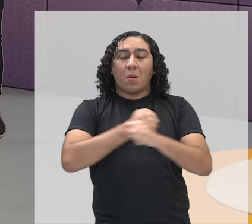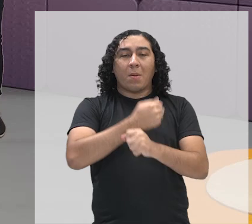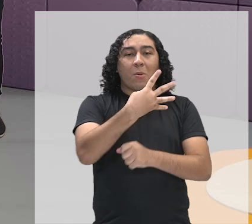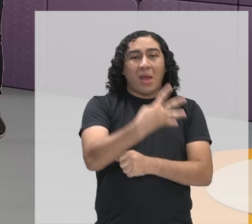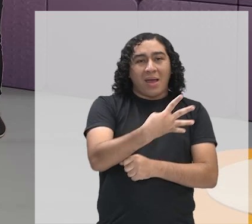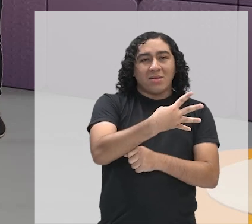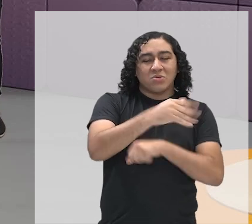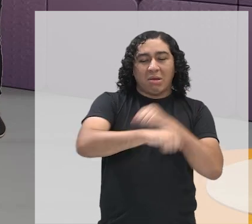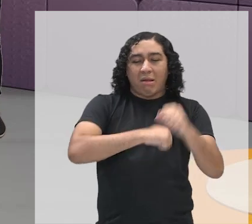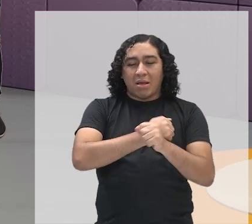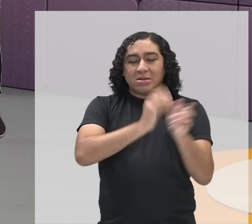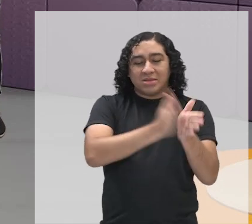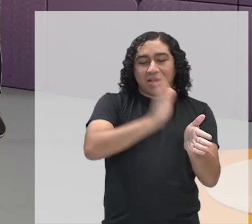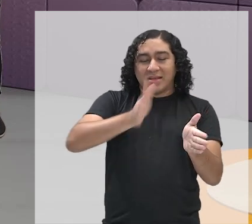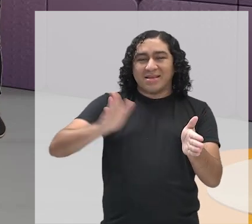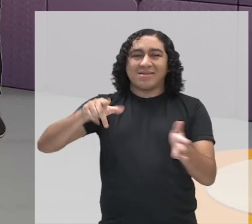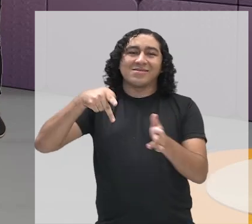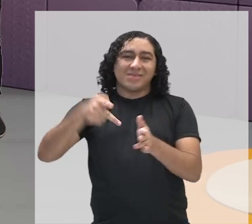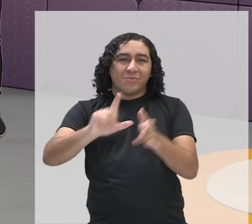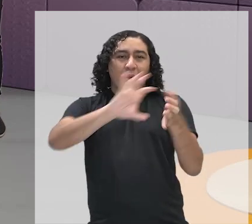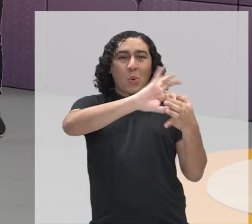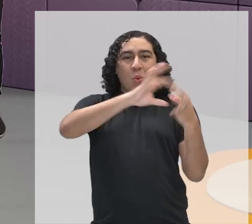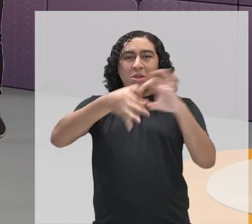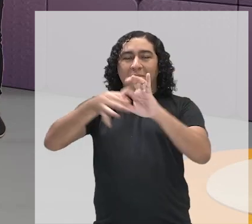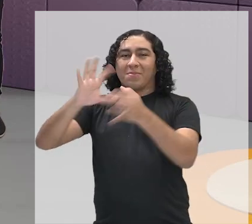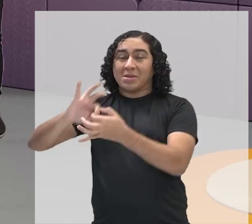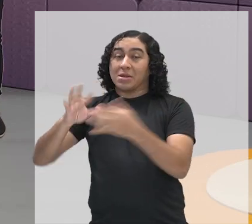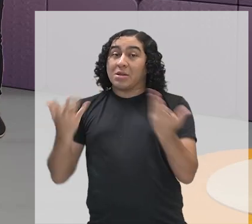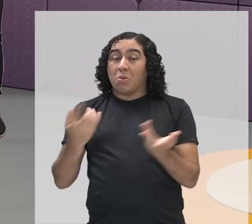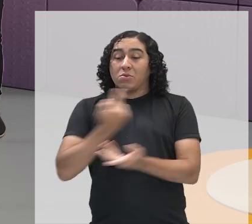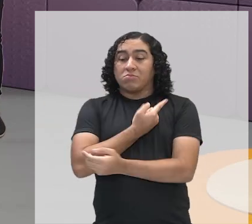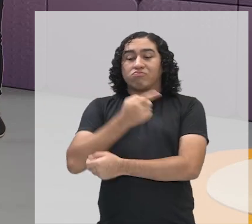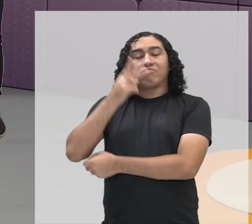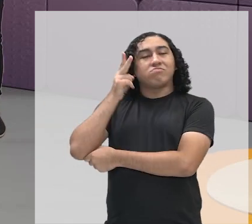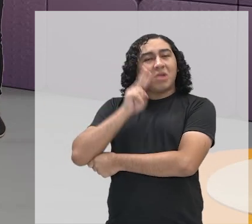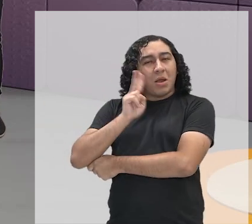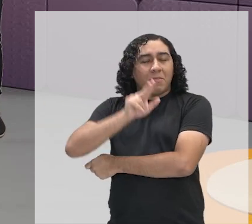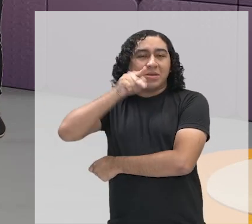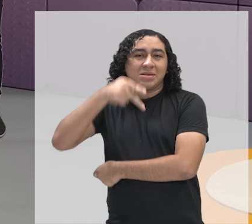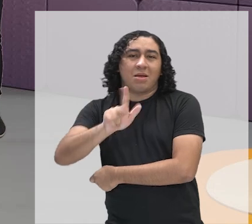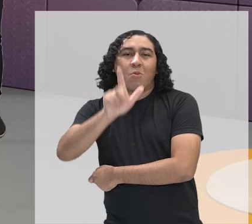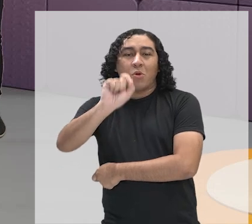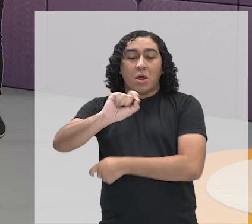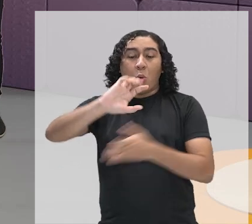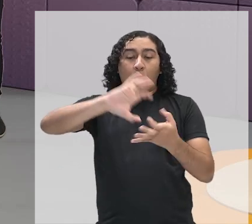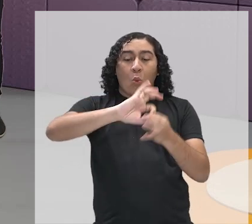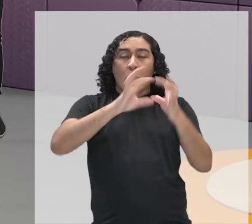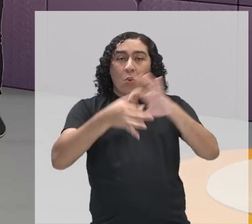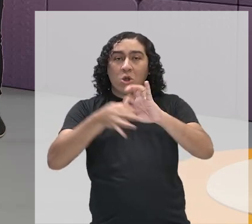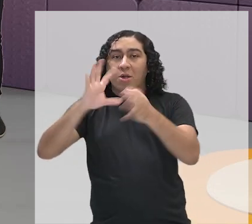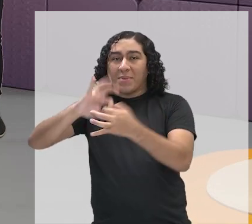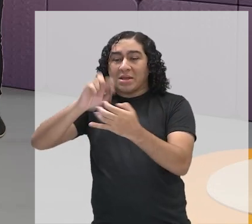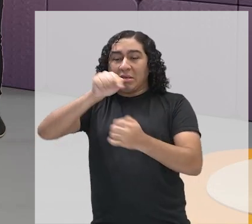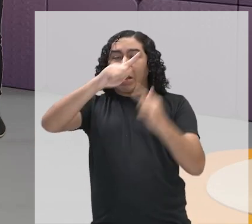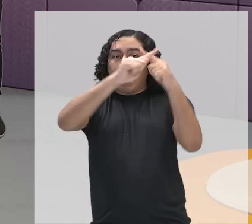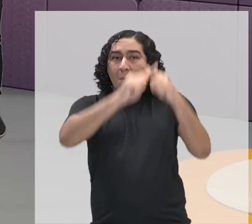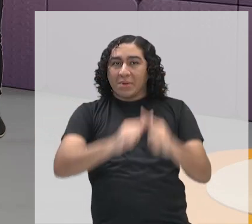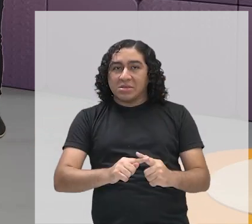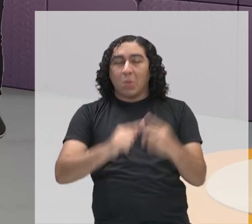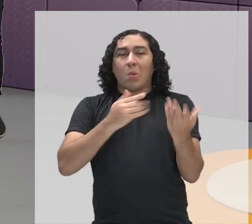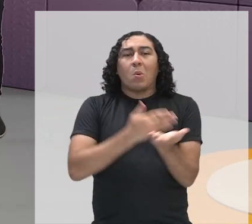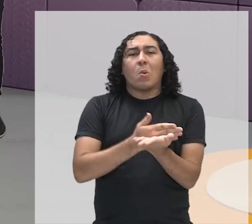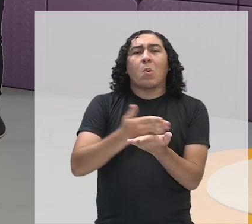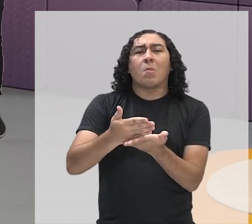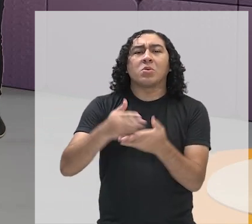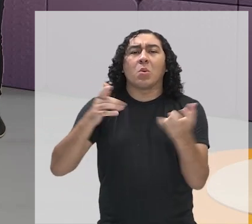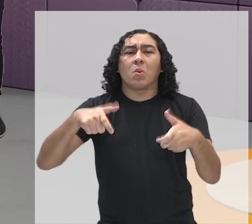Os Jogos Olímpicos. Então, a gente sempre lembra que esses Jogos Olímpicos, eles começaram, então, lá